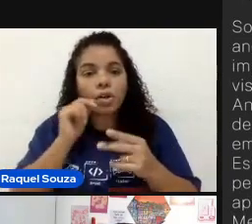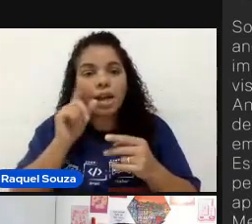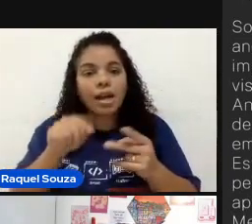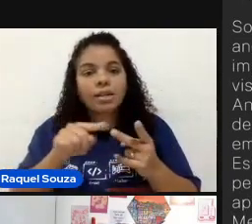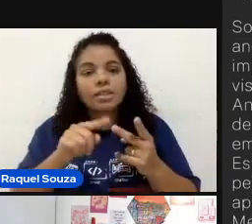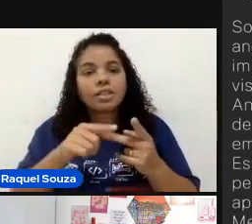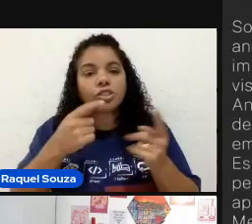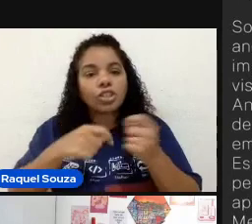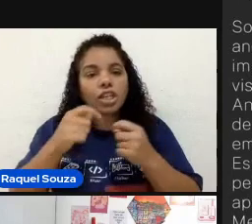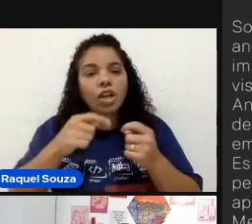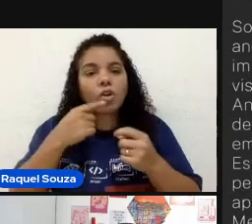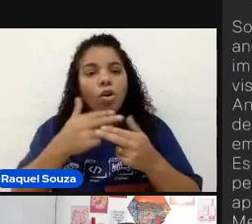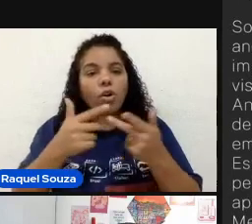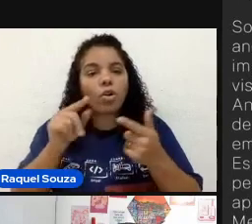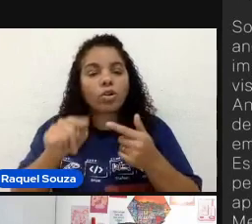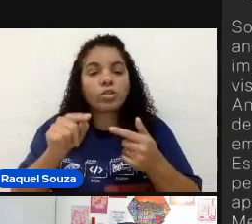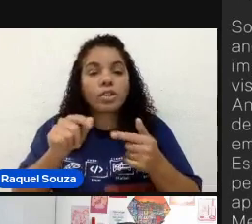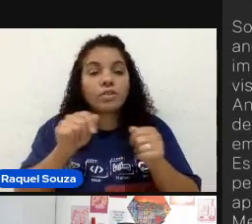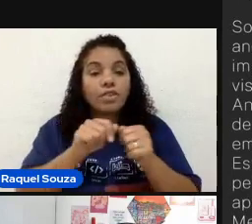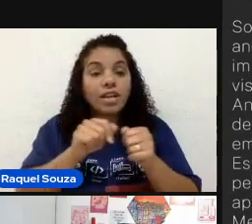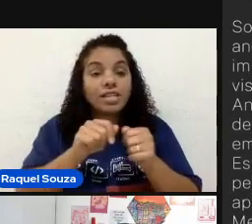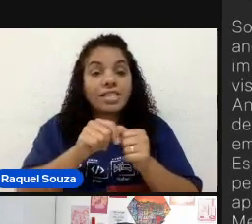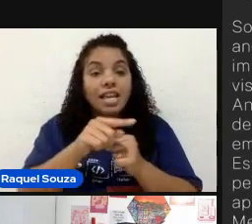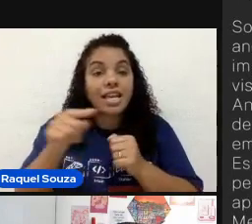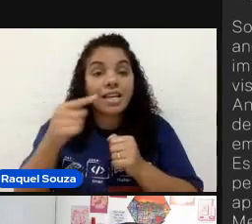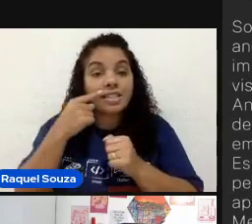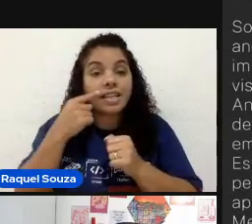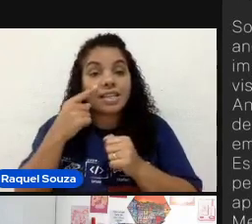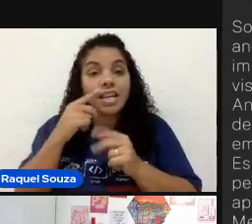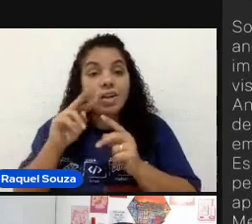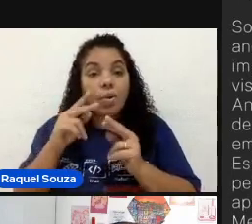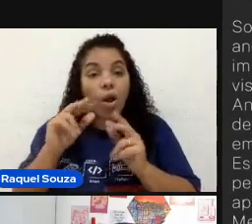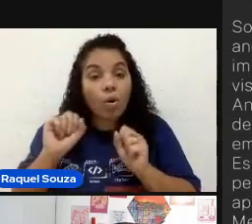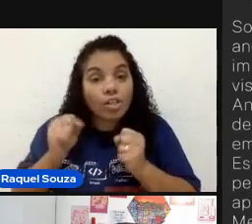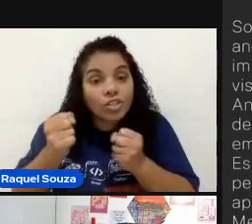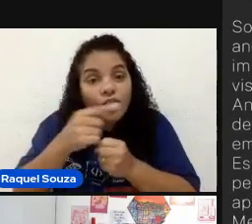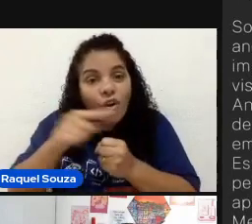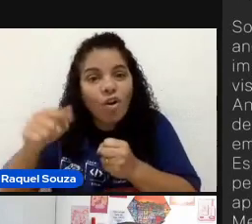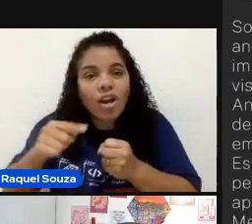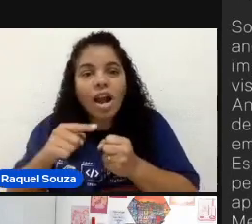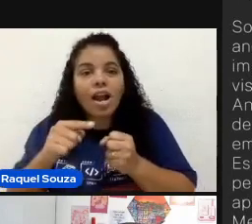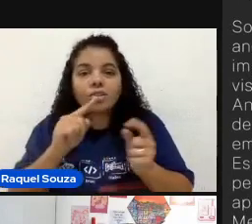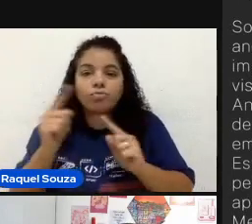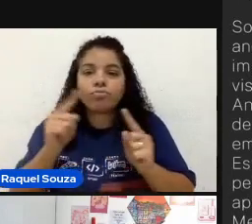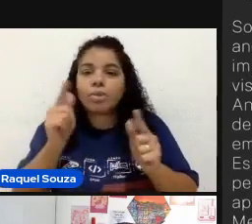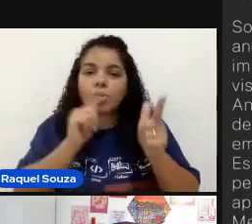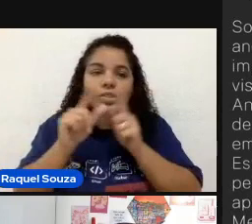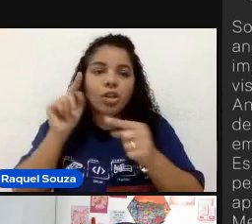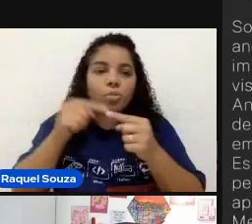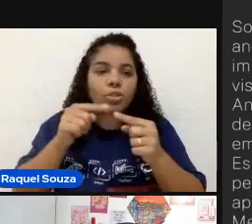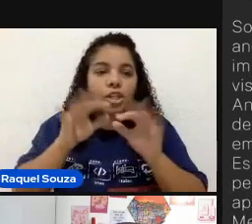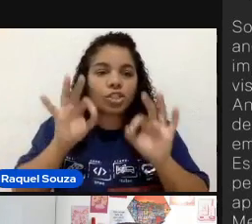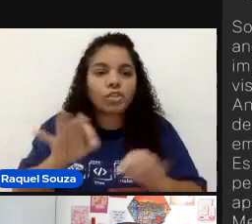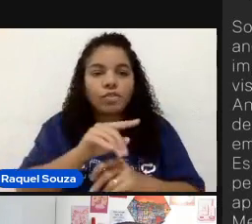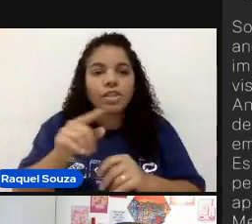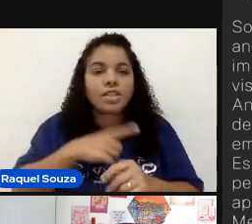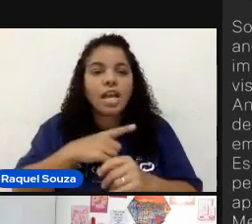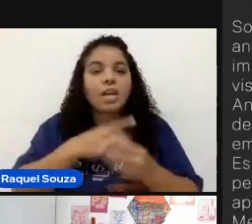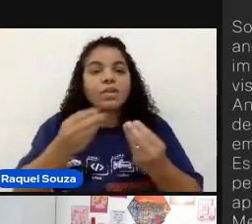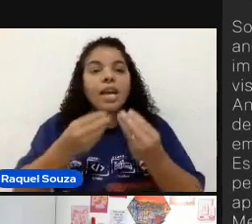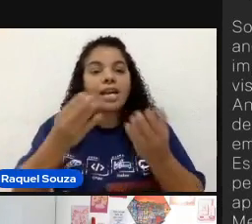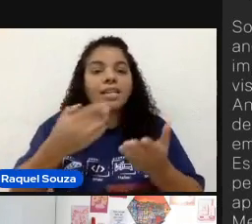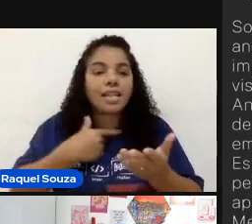negócio, então muitas das vezes fazendo ali advogado de um ou de outro para que a gente chegasse no objetivo final, que era entregar a